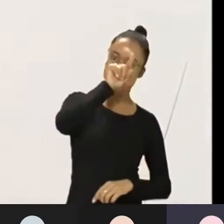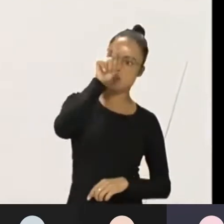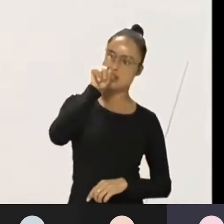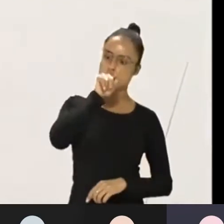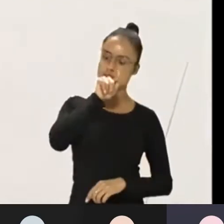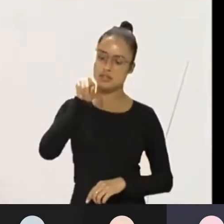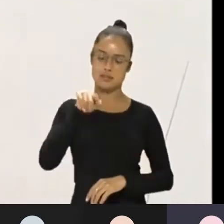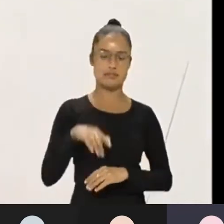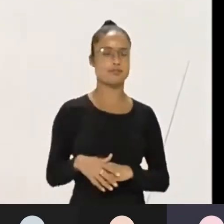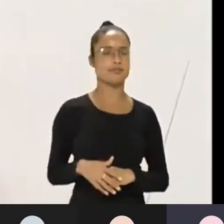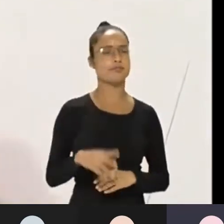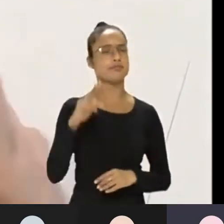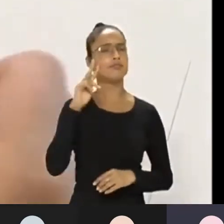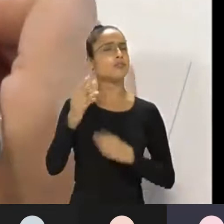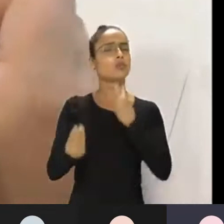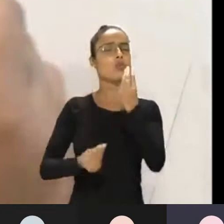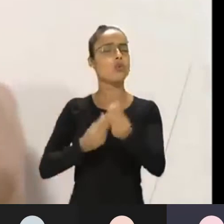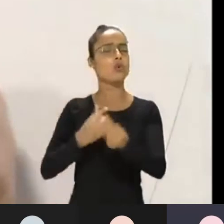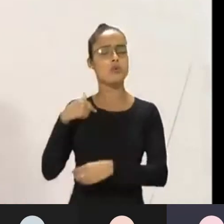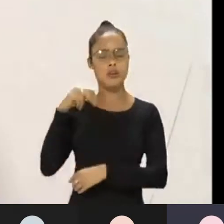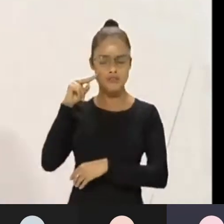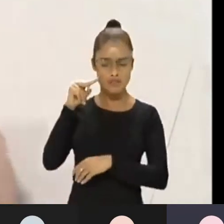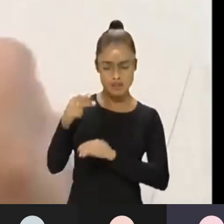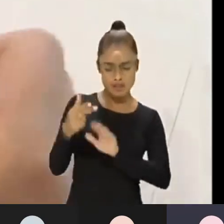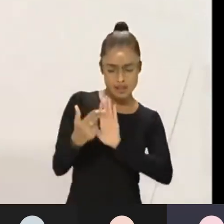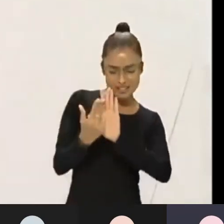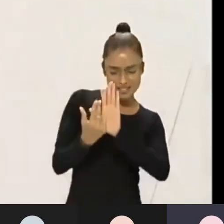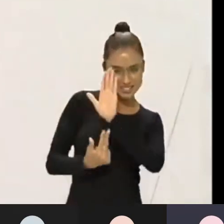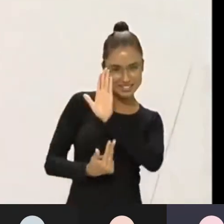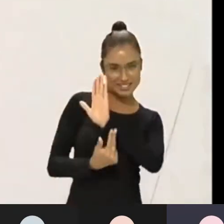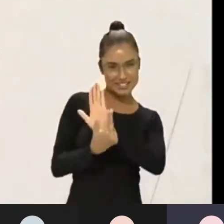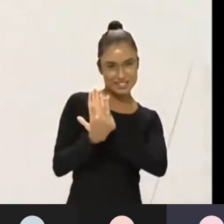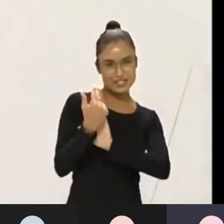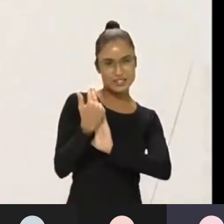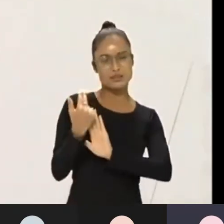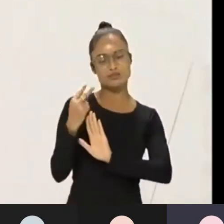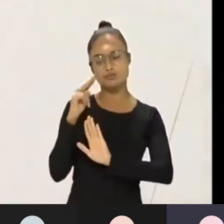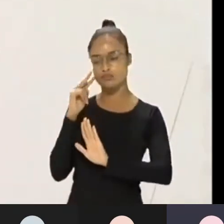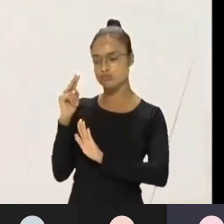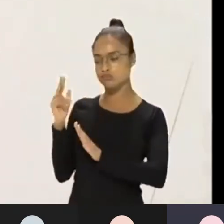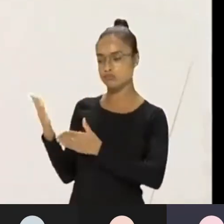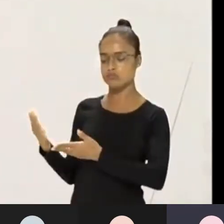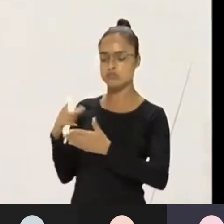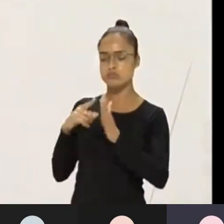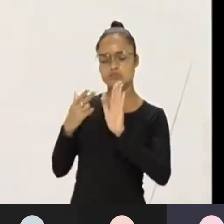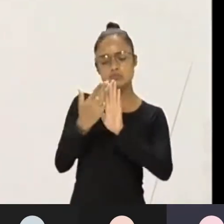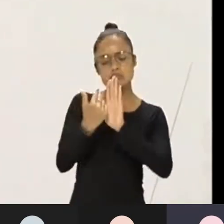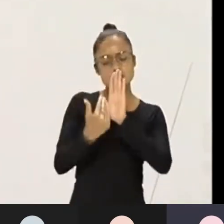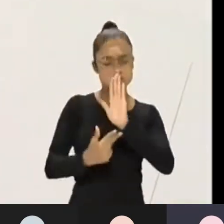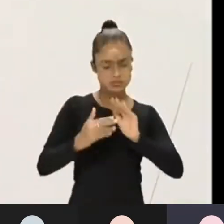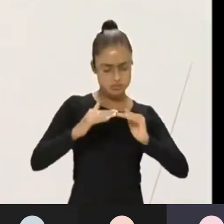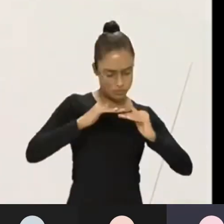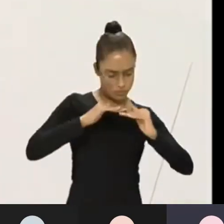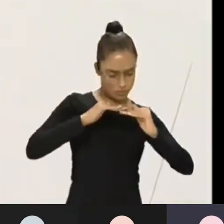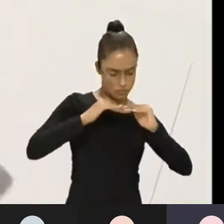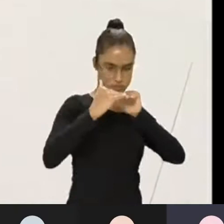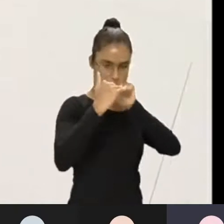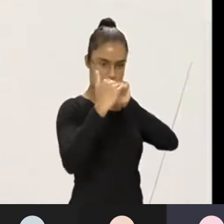desenhado. Então, aqui eu tenho a vista frontal, que estava associado com o objeto. Tá com as medidas, por exemplo, a